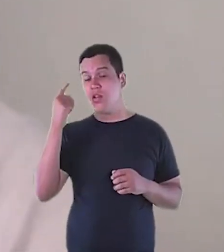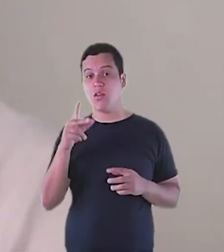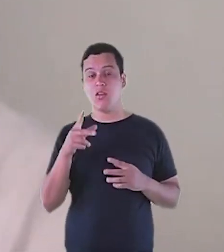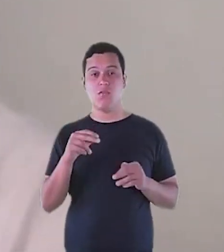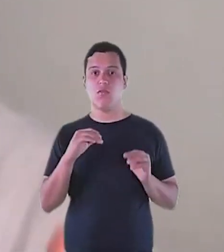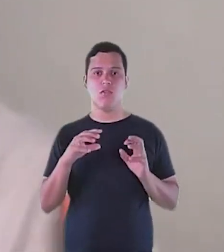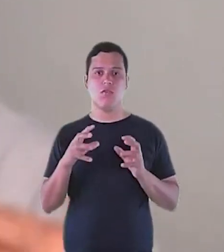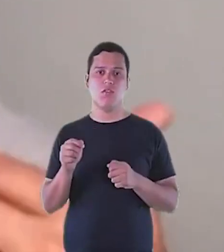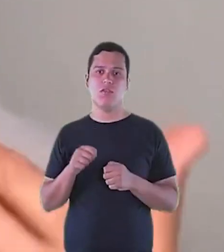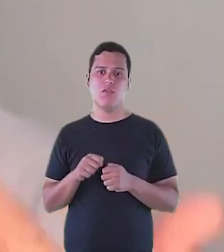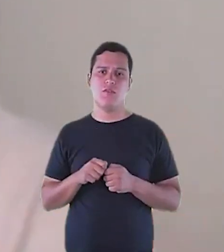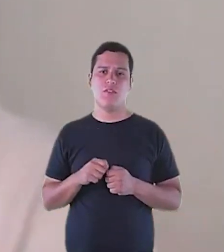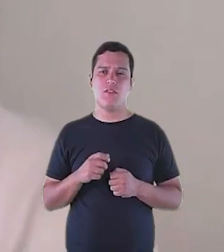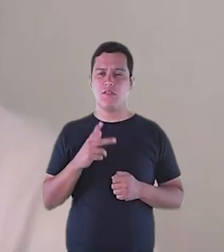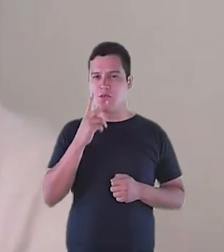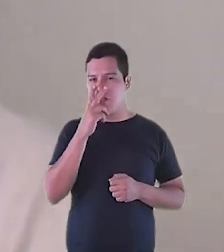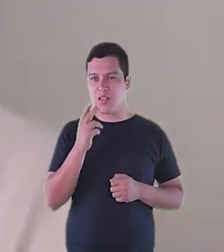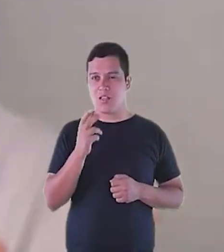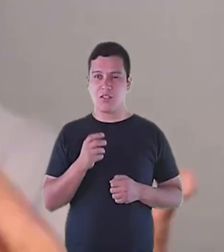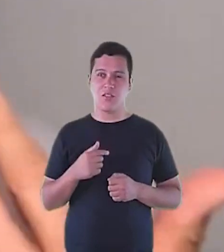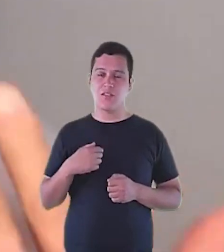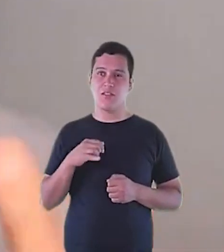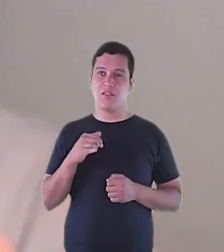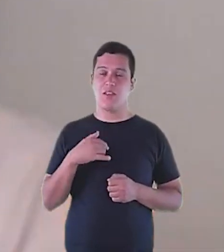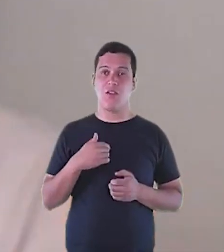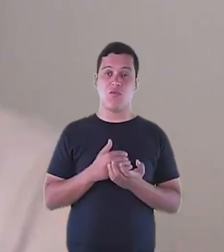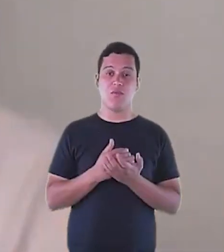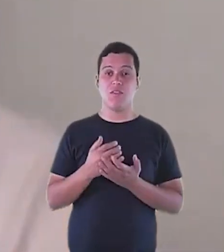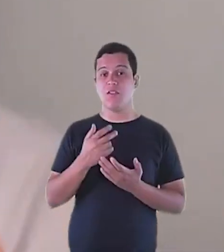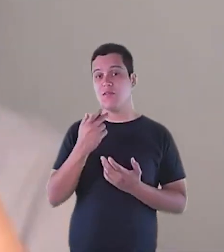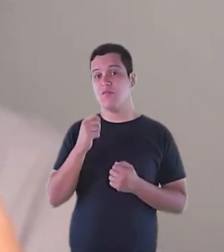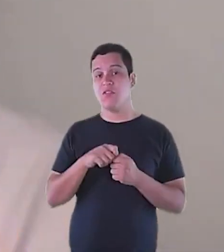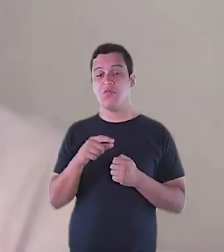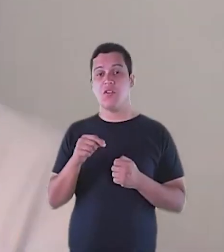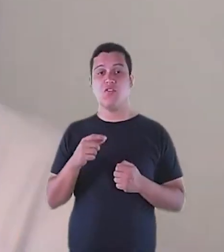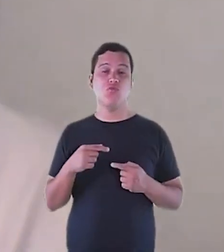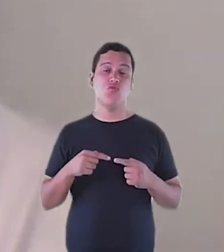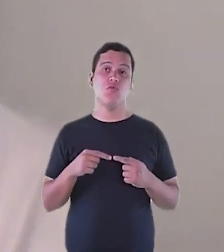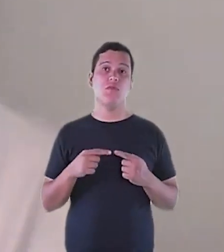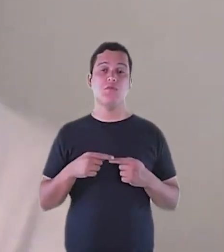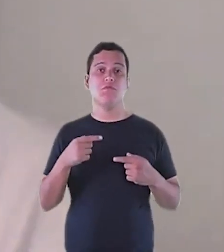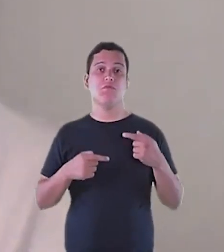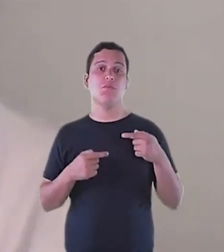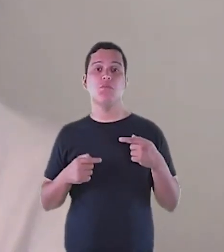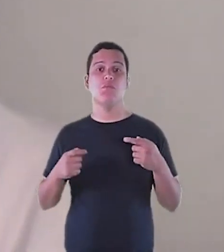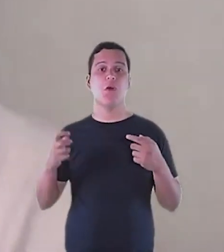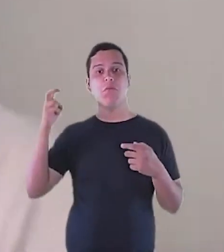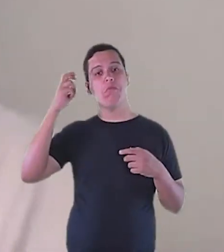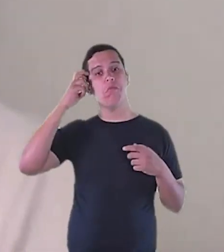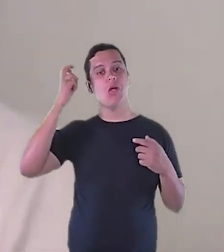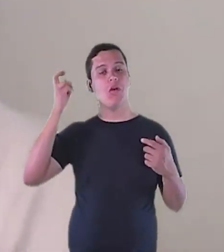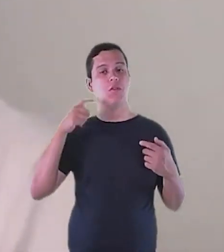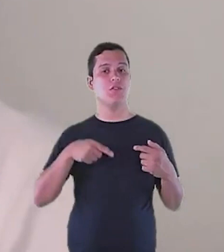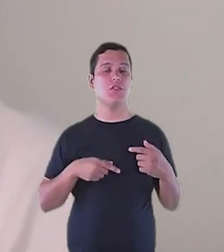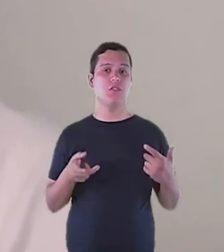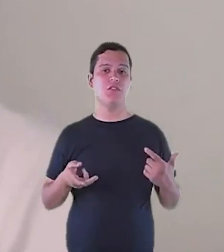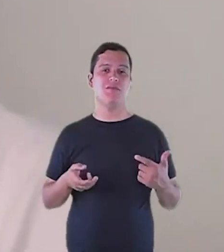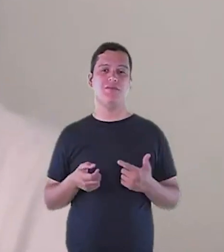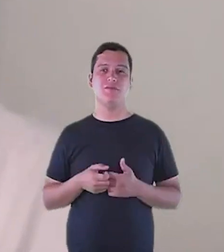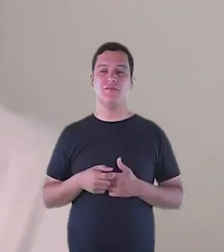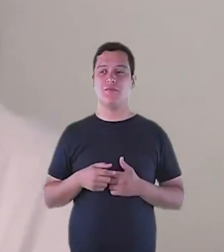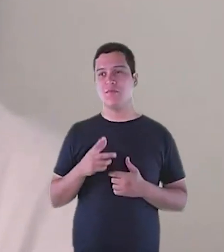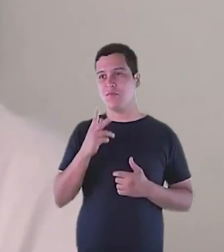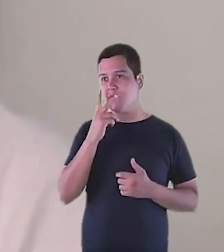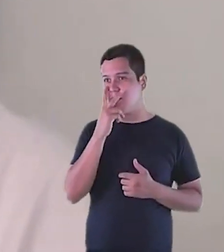se eu começasse a fazer uma discussão intelectual a respeito da contradição do século XVIII, provavelmente